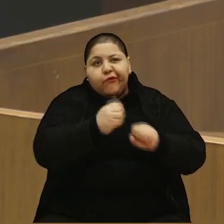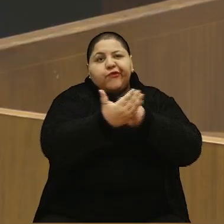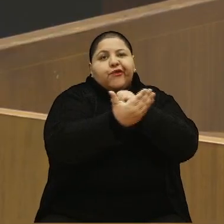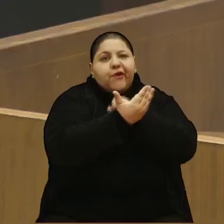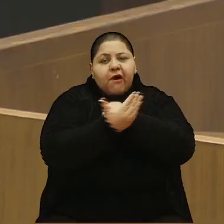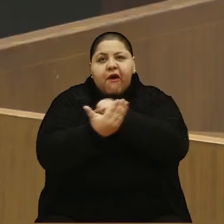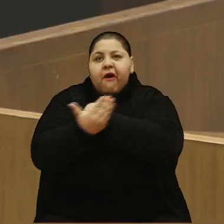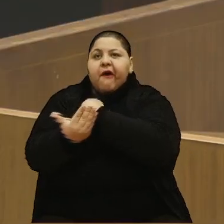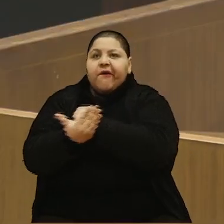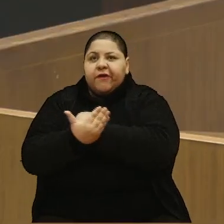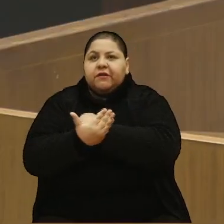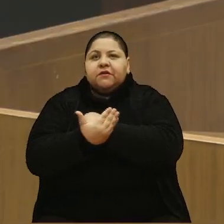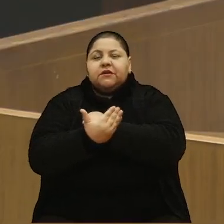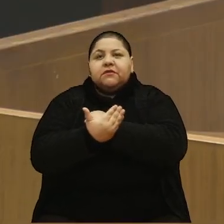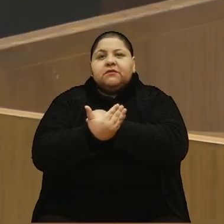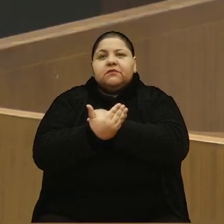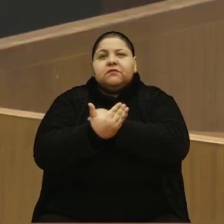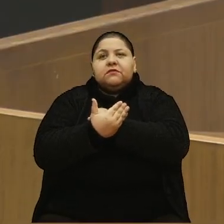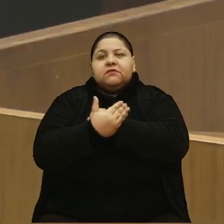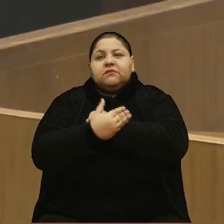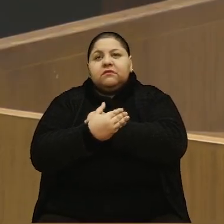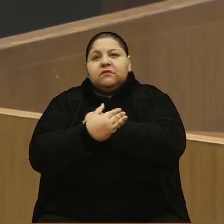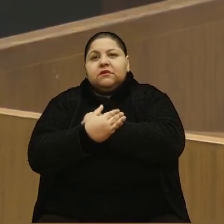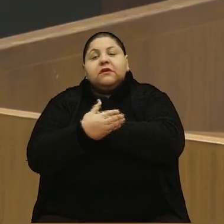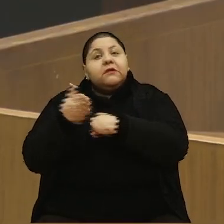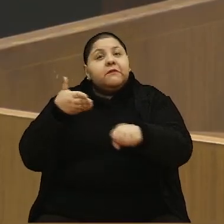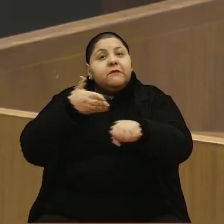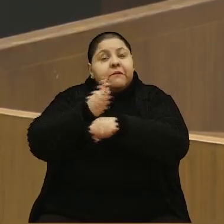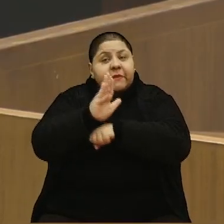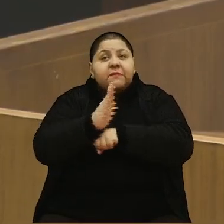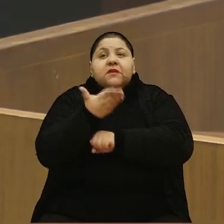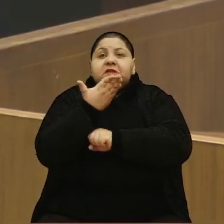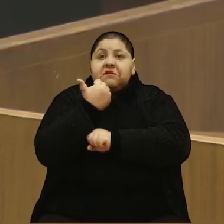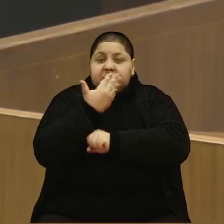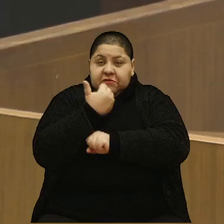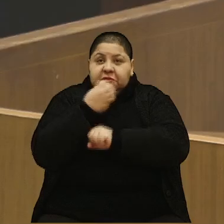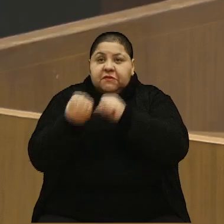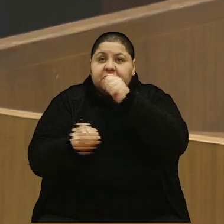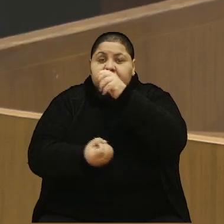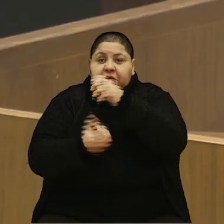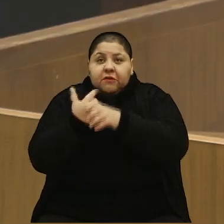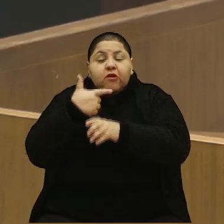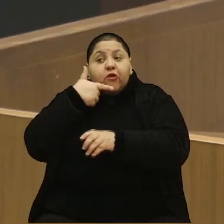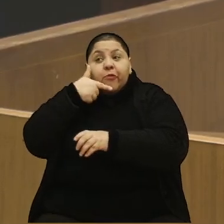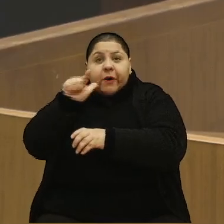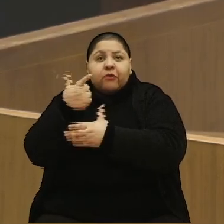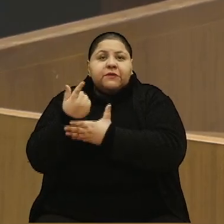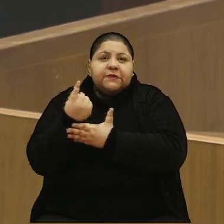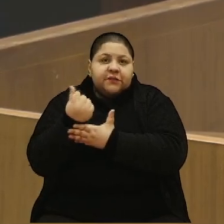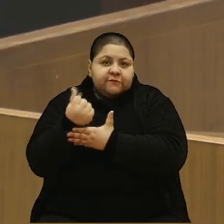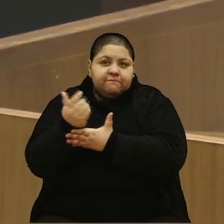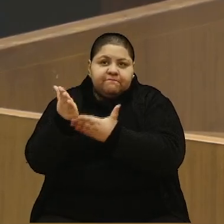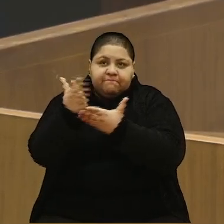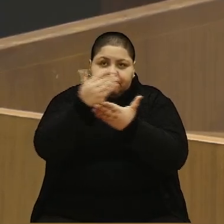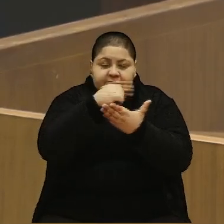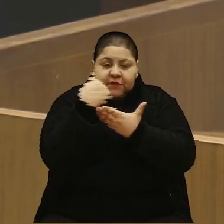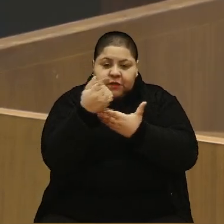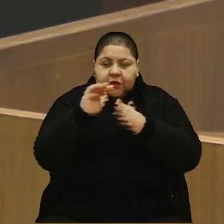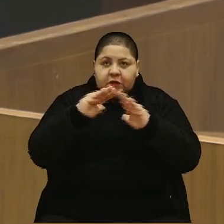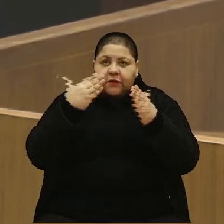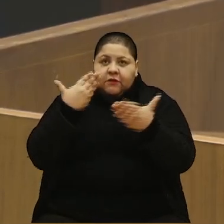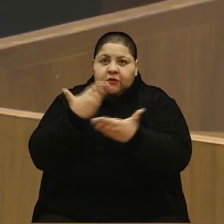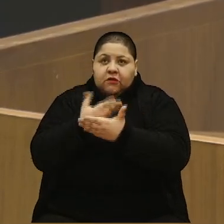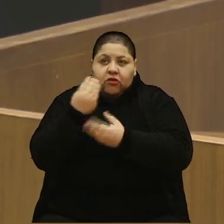auxiliar, comparecendo no almoço que iremos promover para buscar recursos. A nossa escola, então,